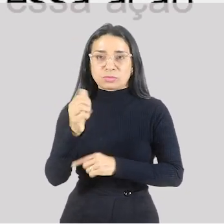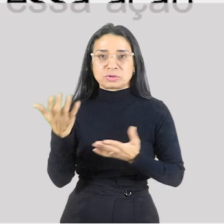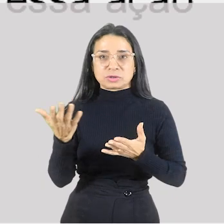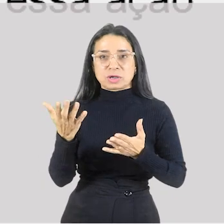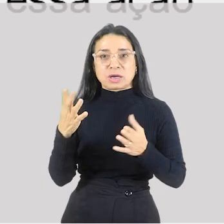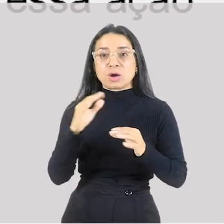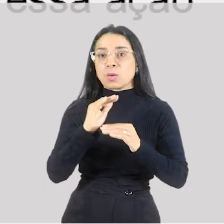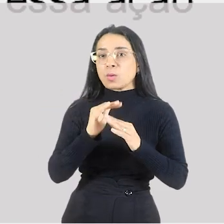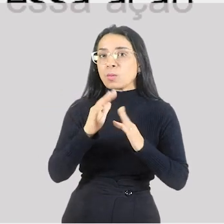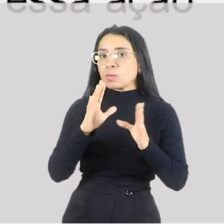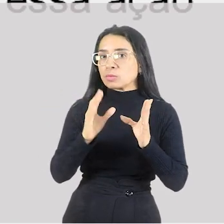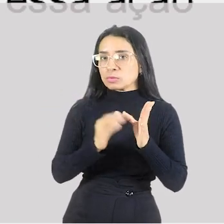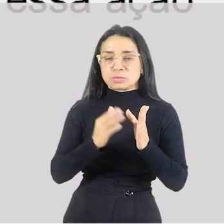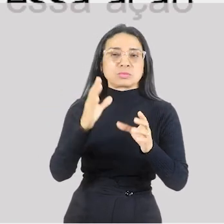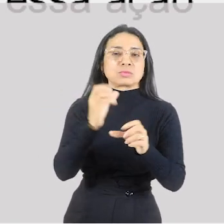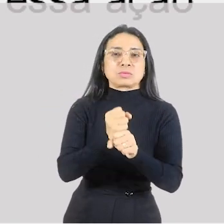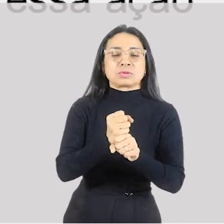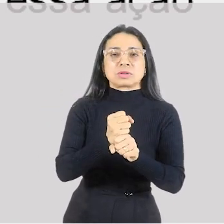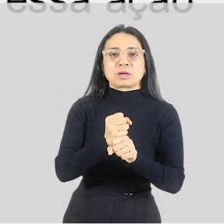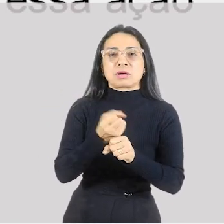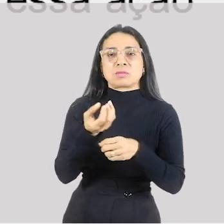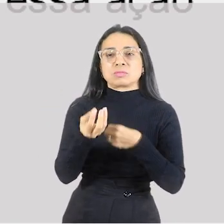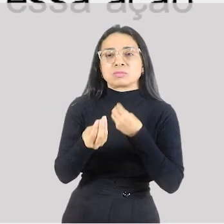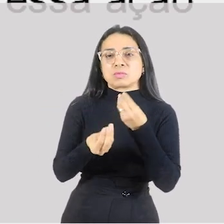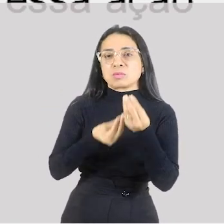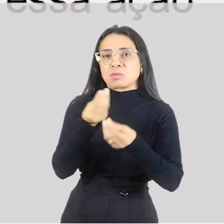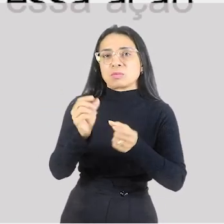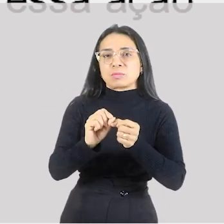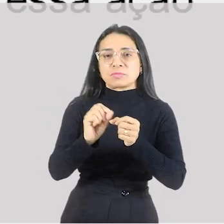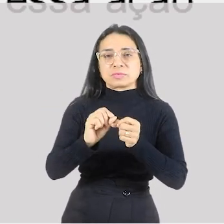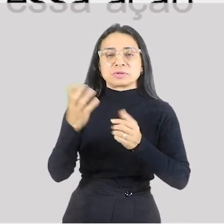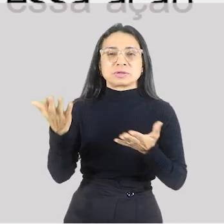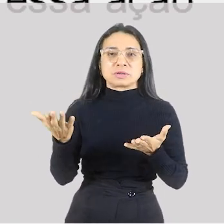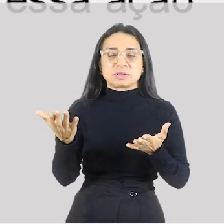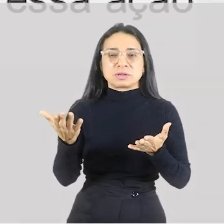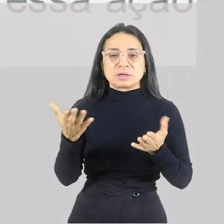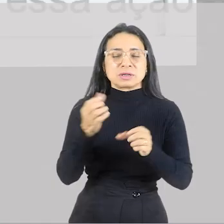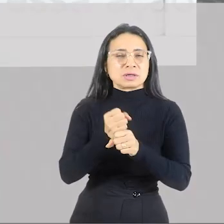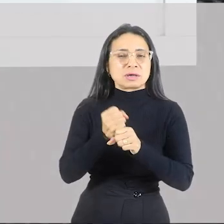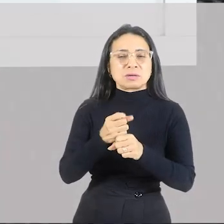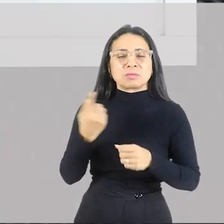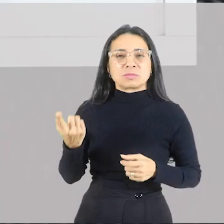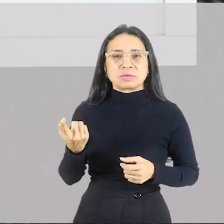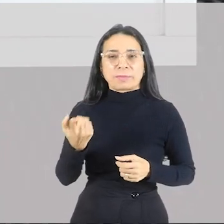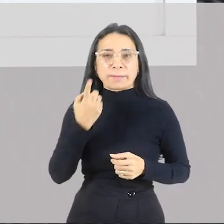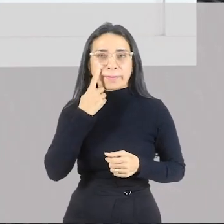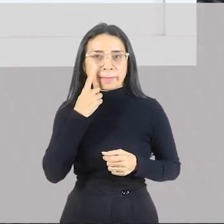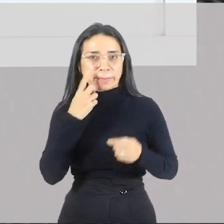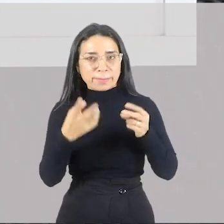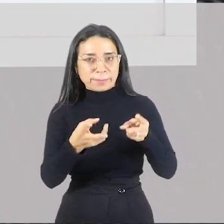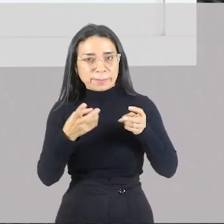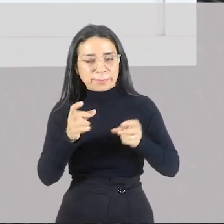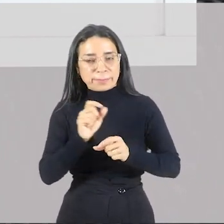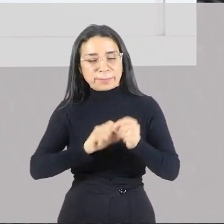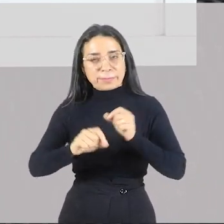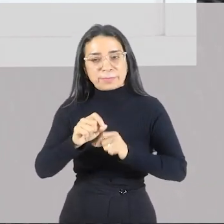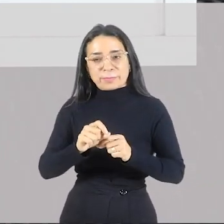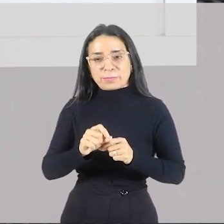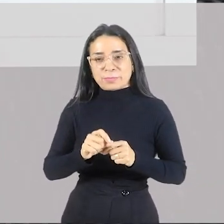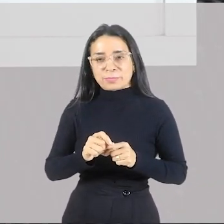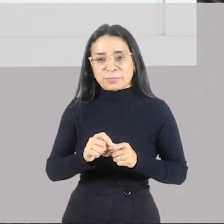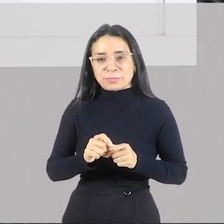total de maneiras de realizar essa ação é... Então, galera, para a gente perceber que essa questão aqui é uma